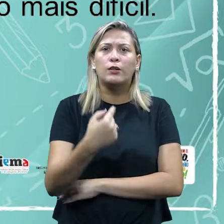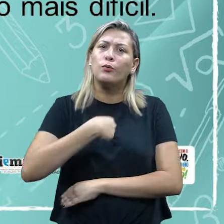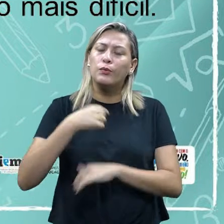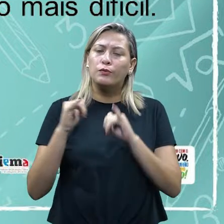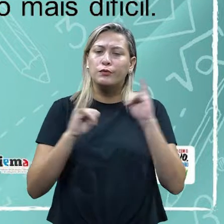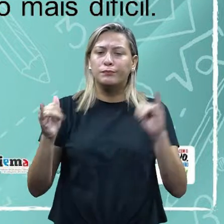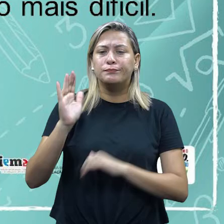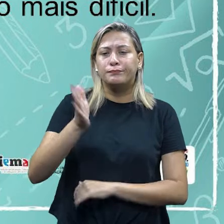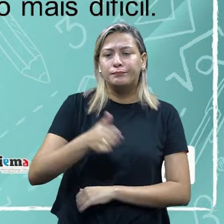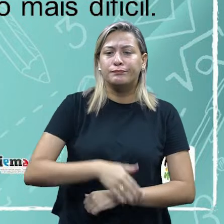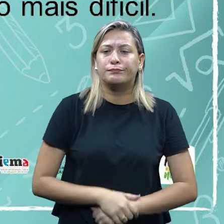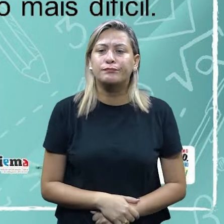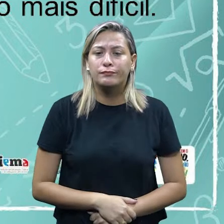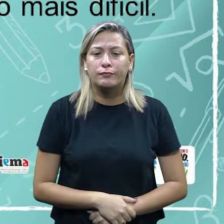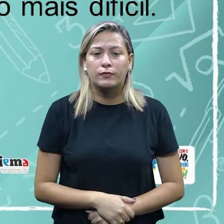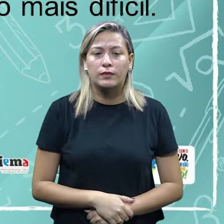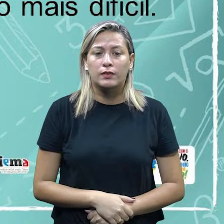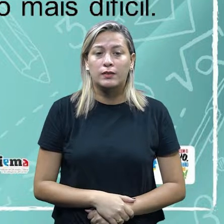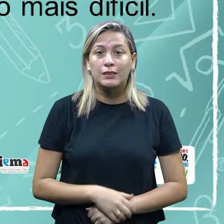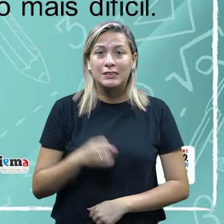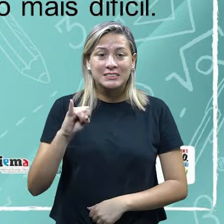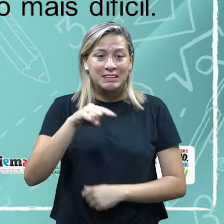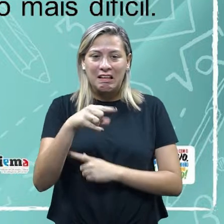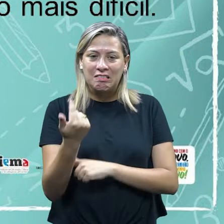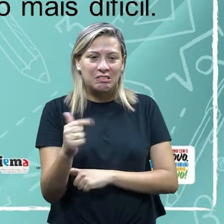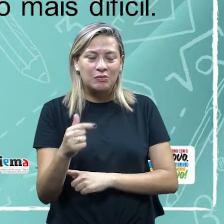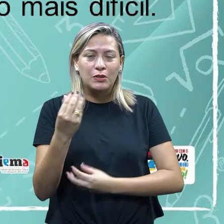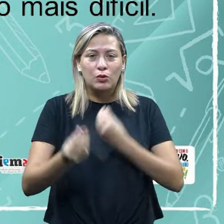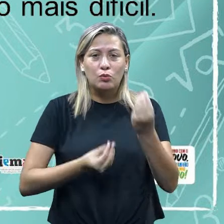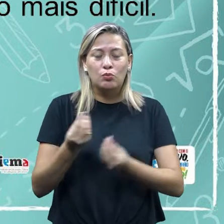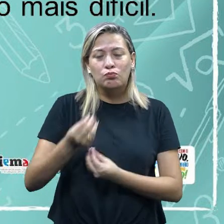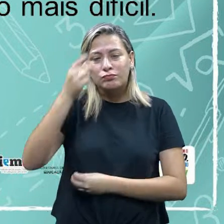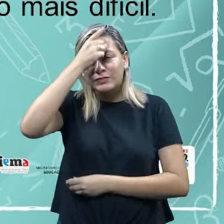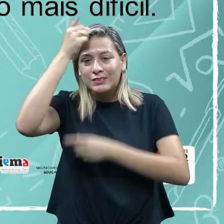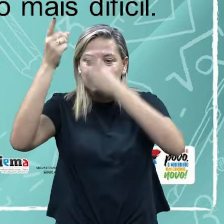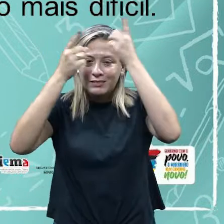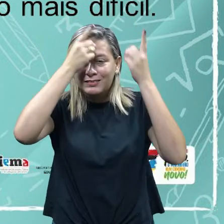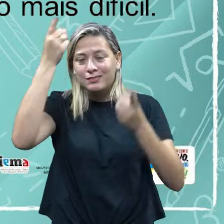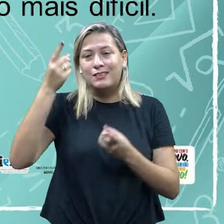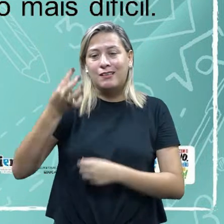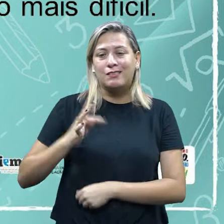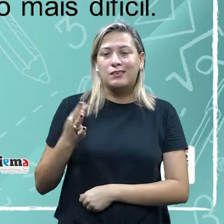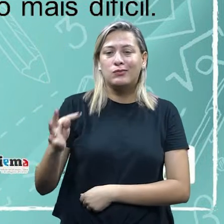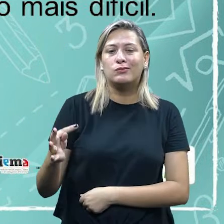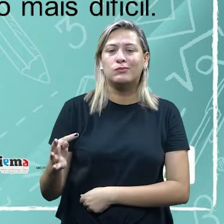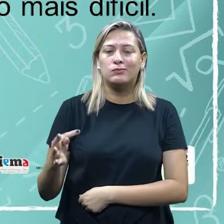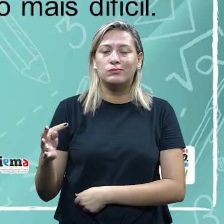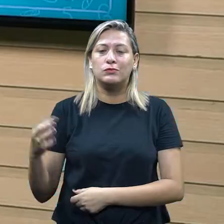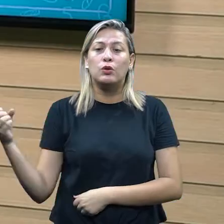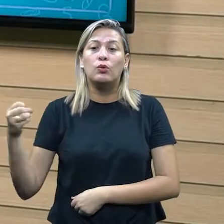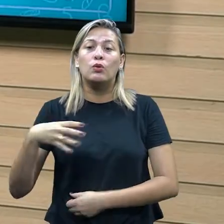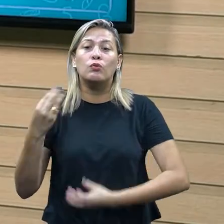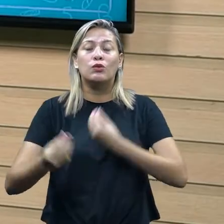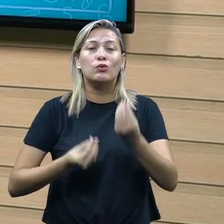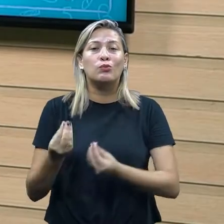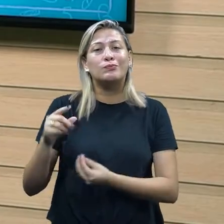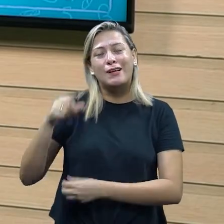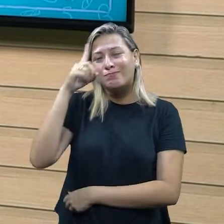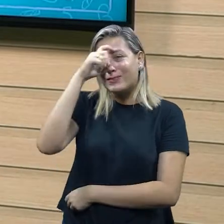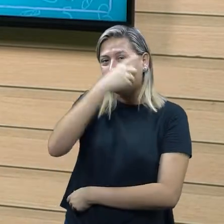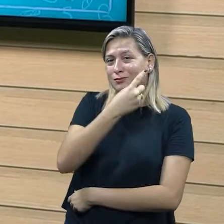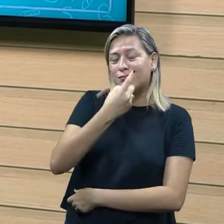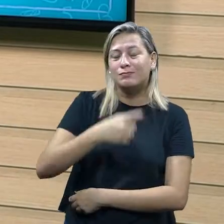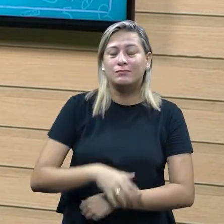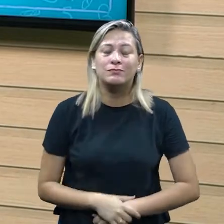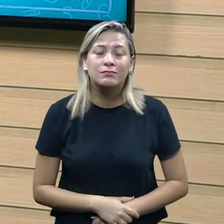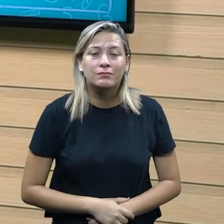né? Sem ele, todo o processo de criação de novas ideias e novas tecnologias seria muito mais difícil. Por que seria muito mais